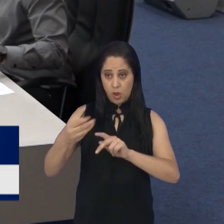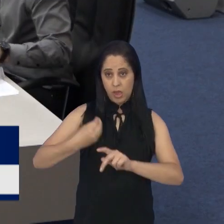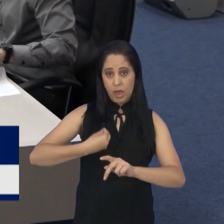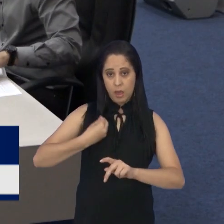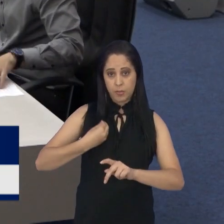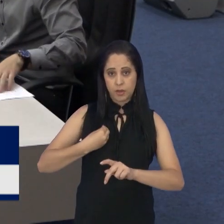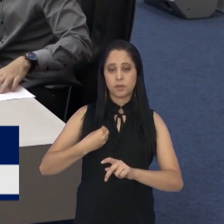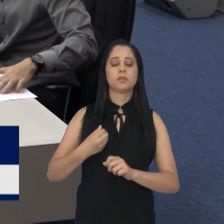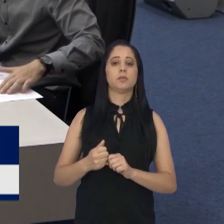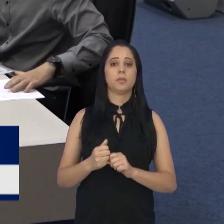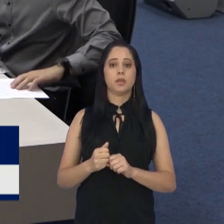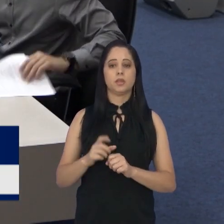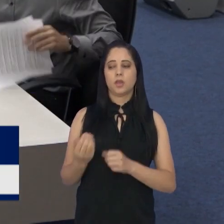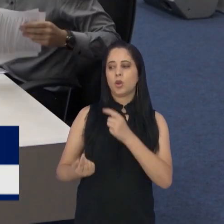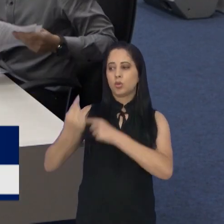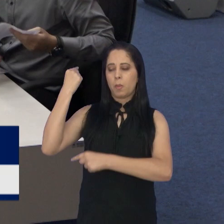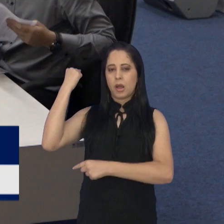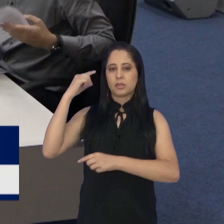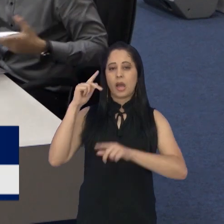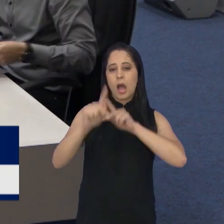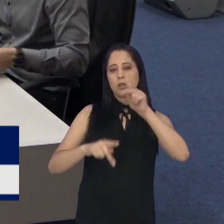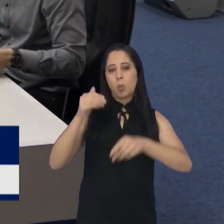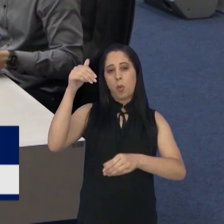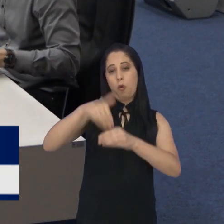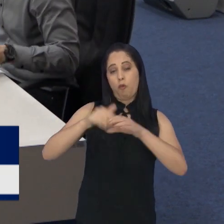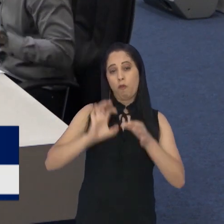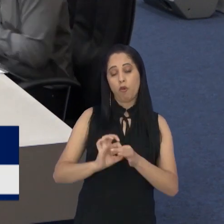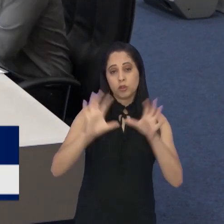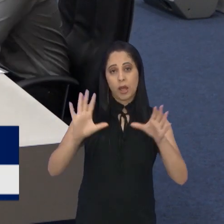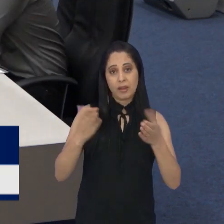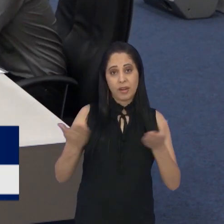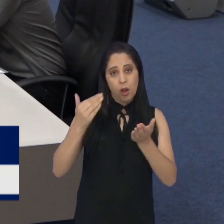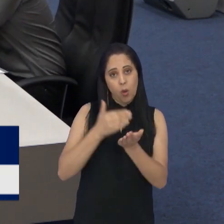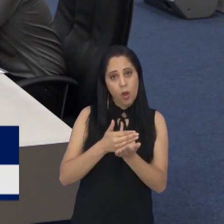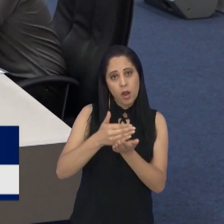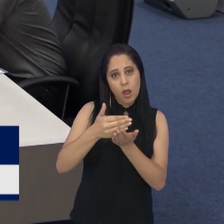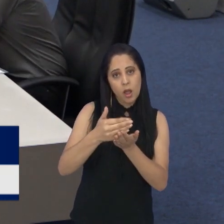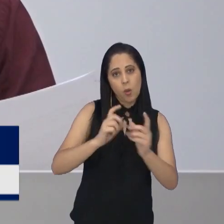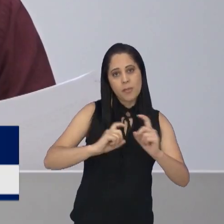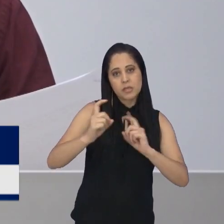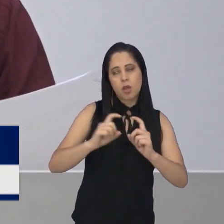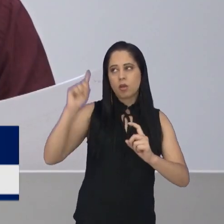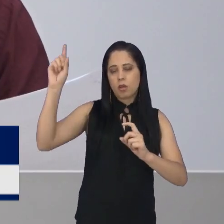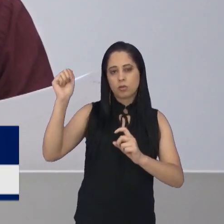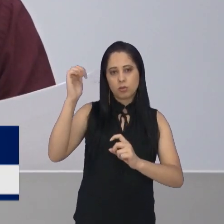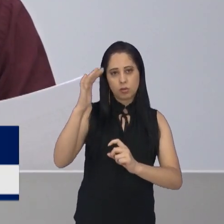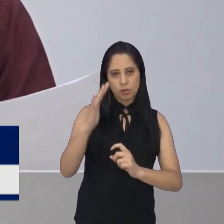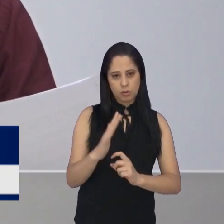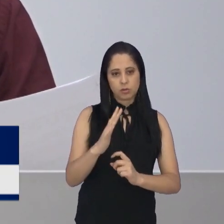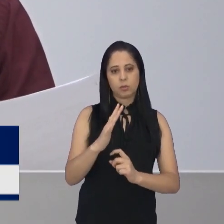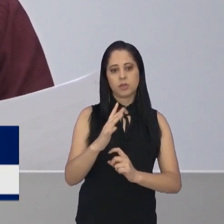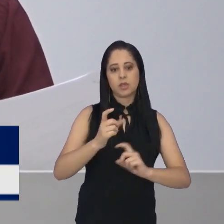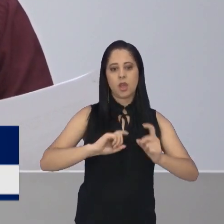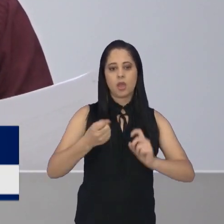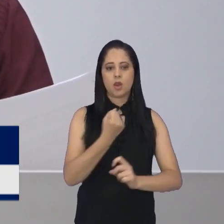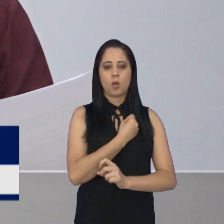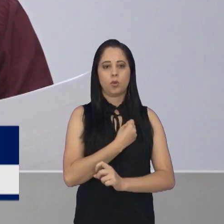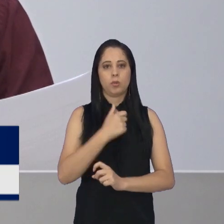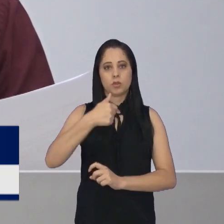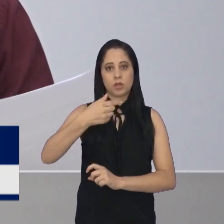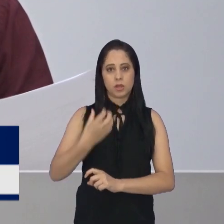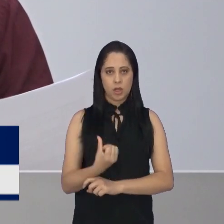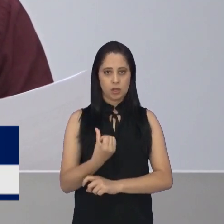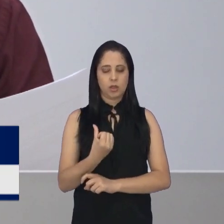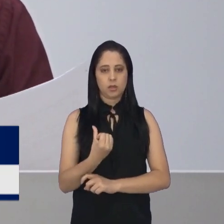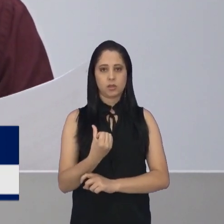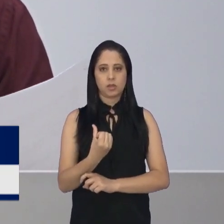e sobre a proteção de Deus, e lembrando que todo poder emana do povo, declaro aberta 76ª sessão ordinária